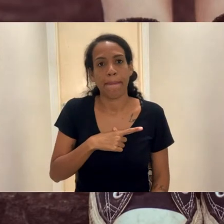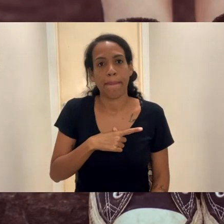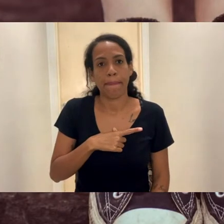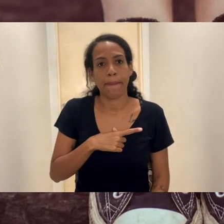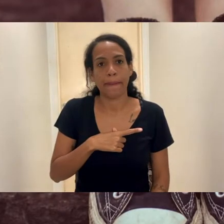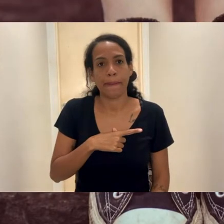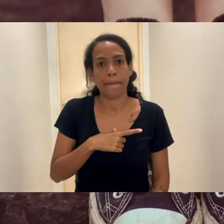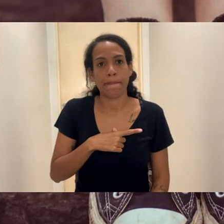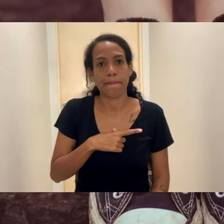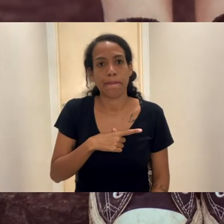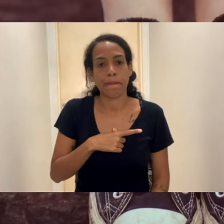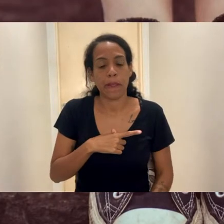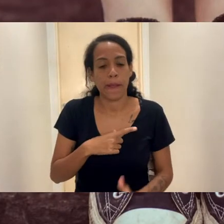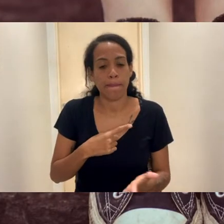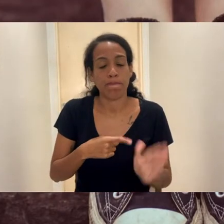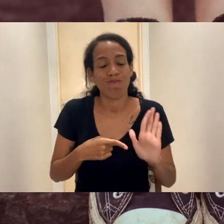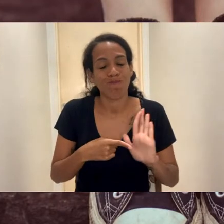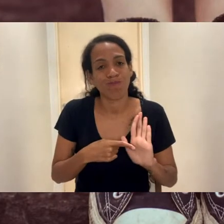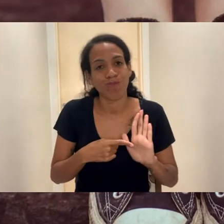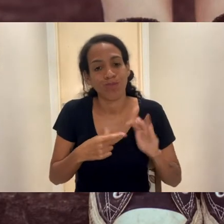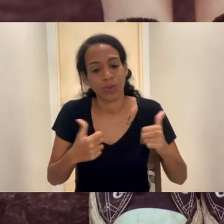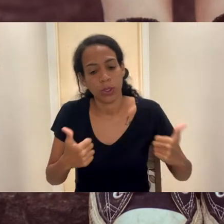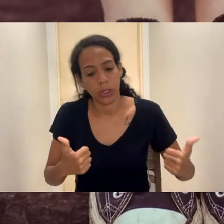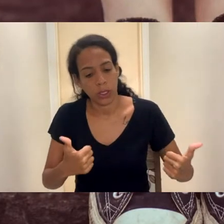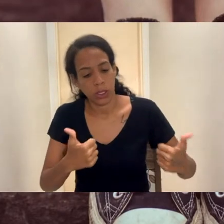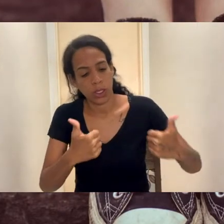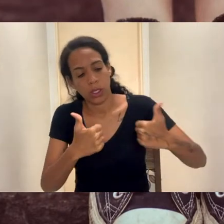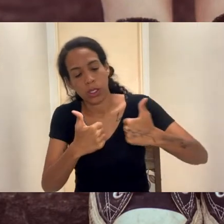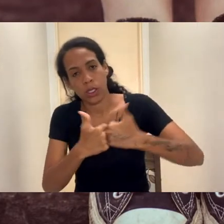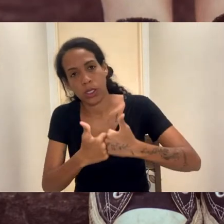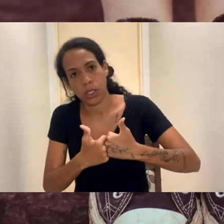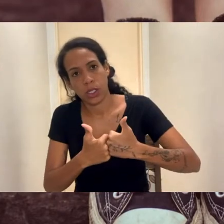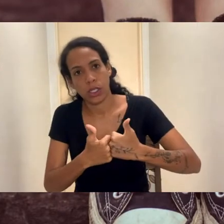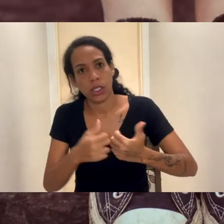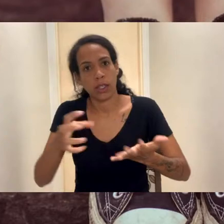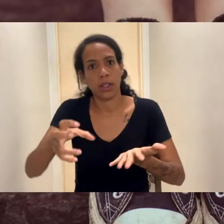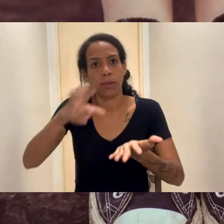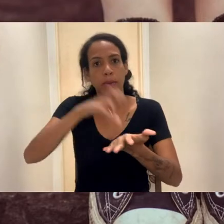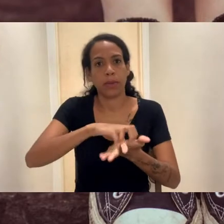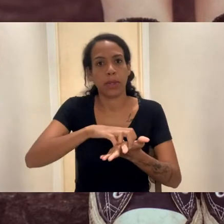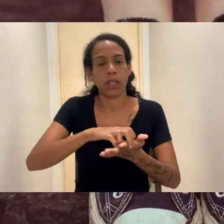a gente se aproxima um pouco mais da implementação do